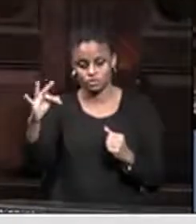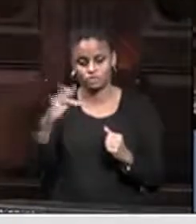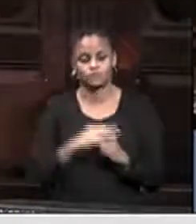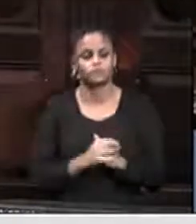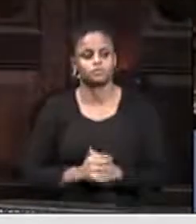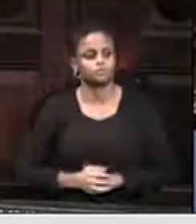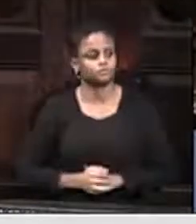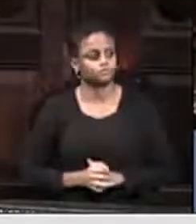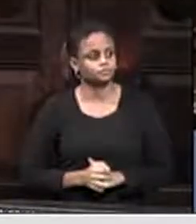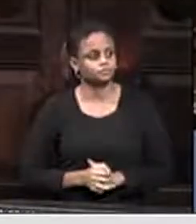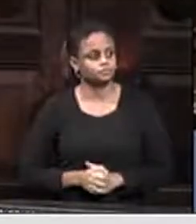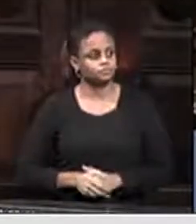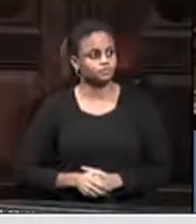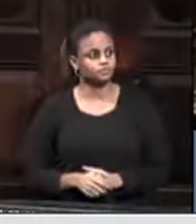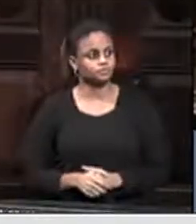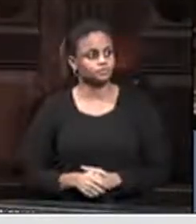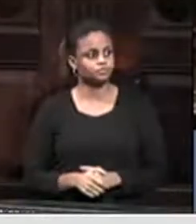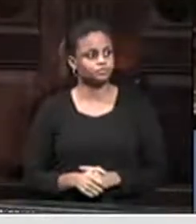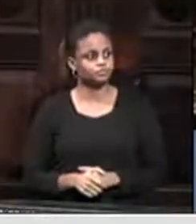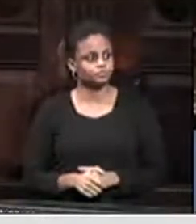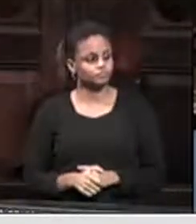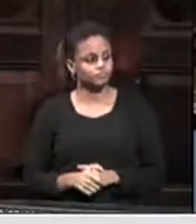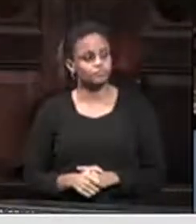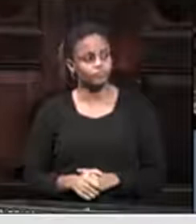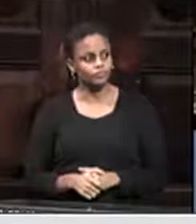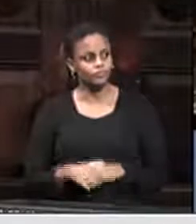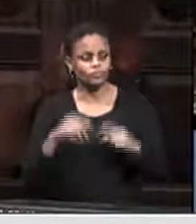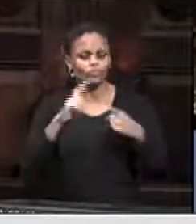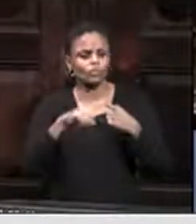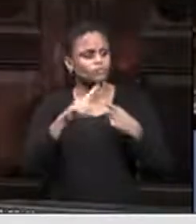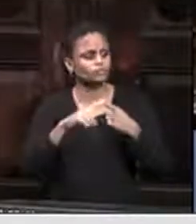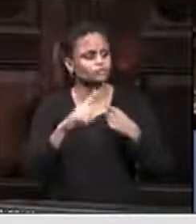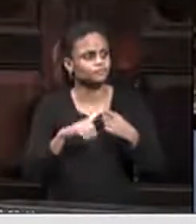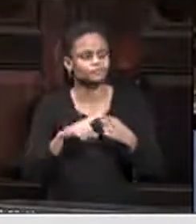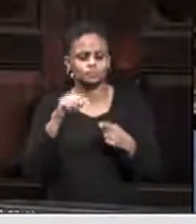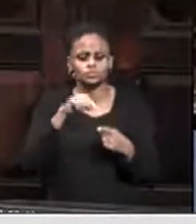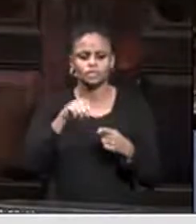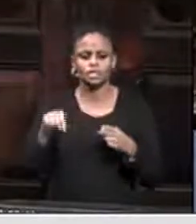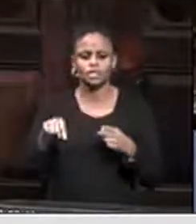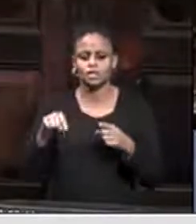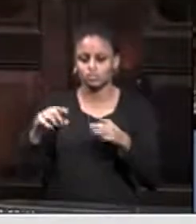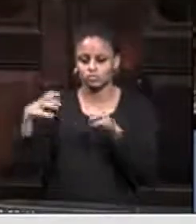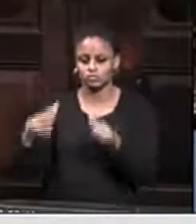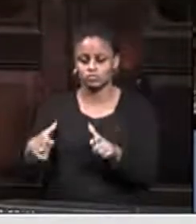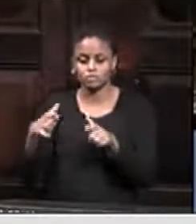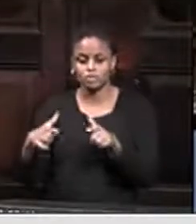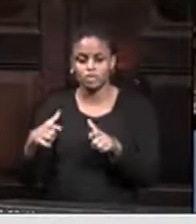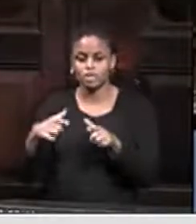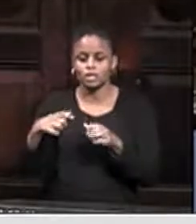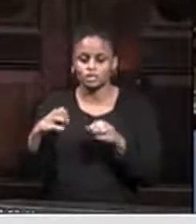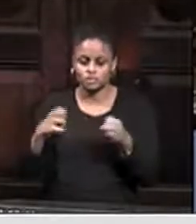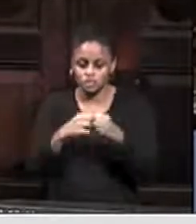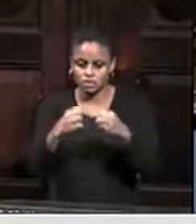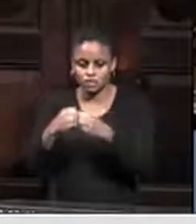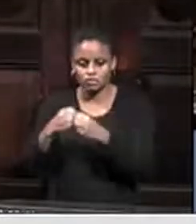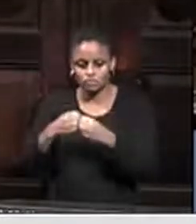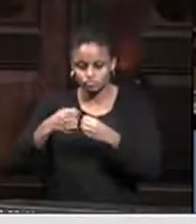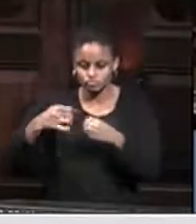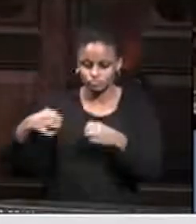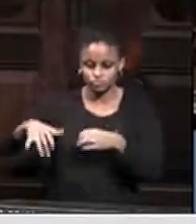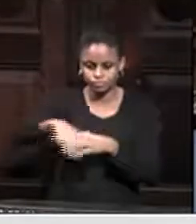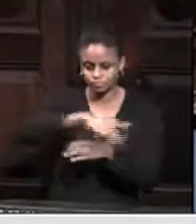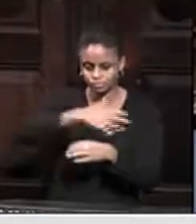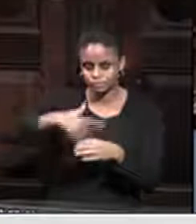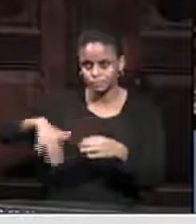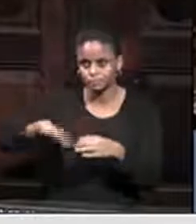chamam alguns. O IFRJ muito mais voltado para a região metropolitana e para o sul fluminense, e o